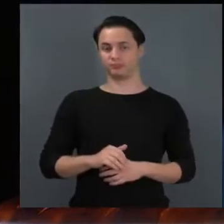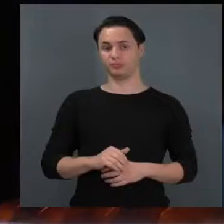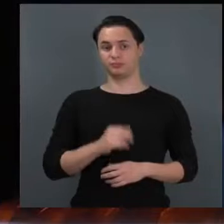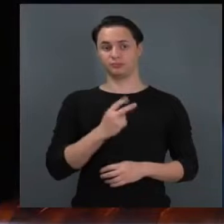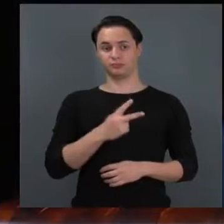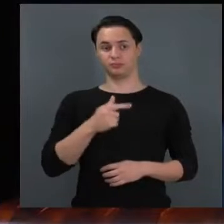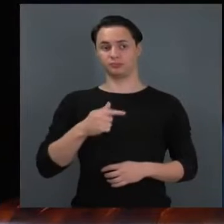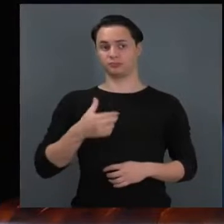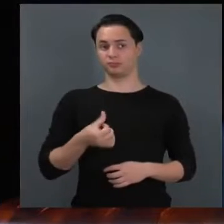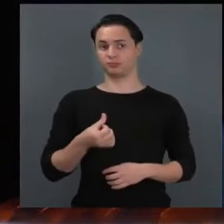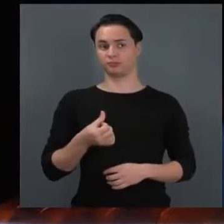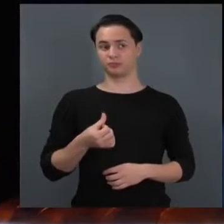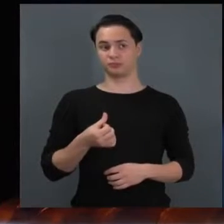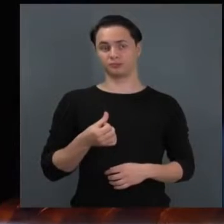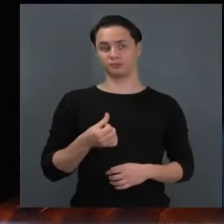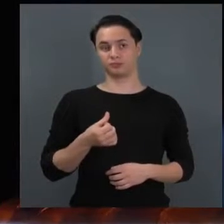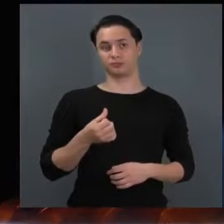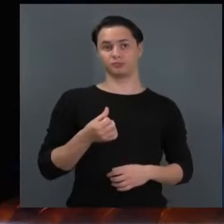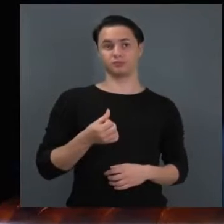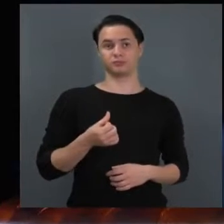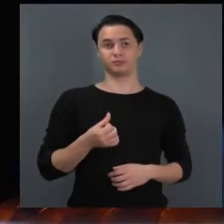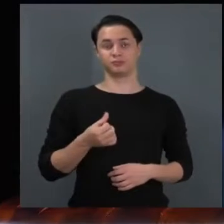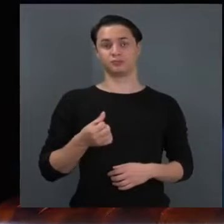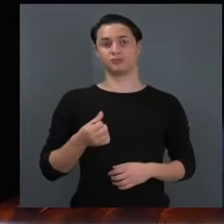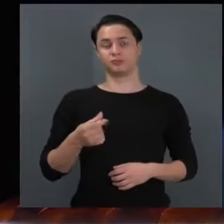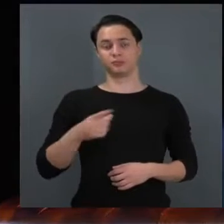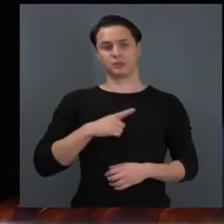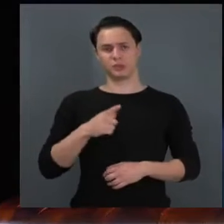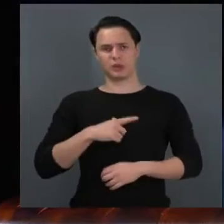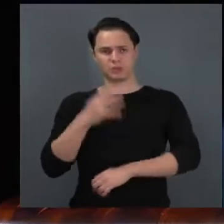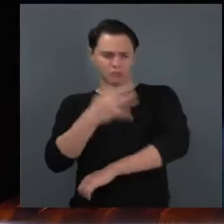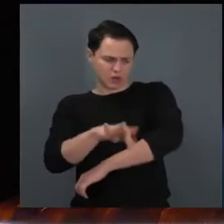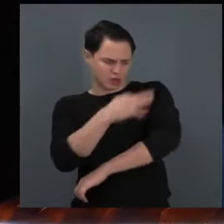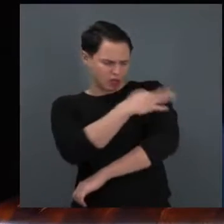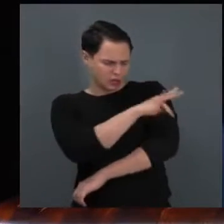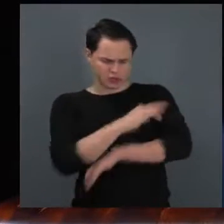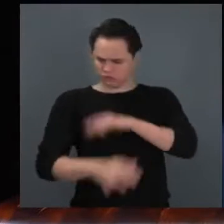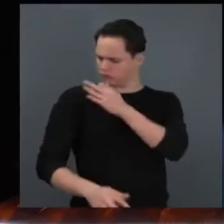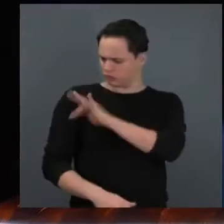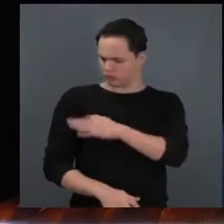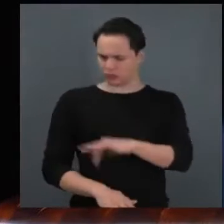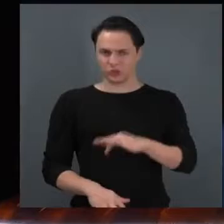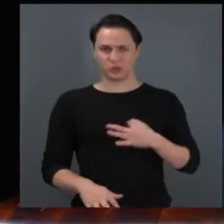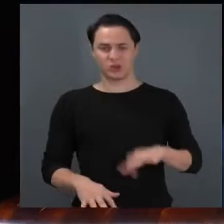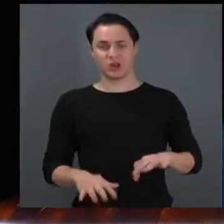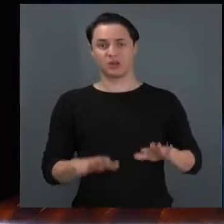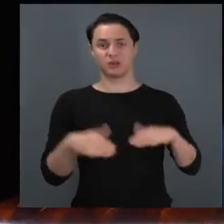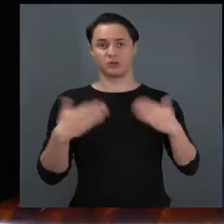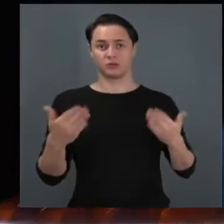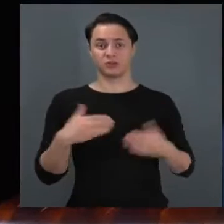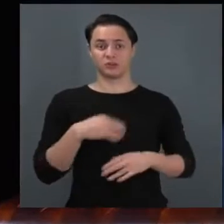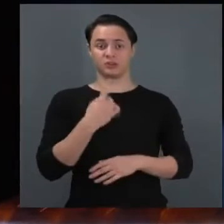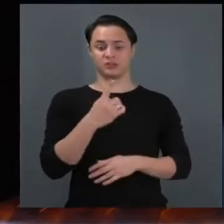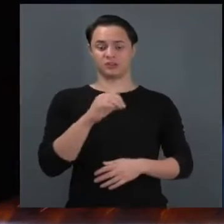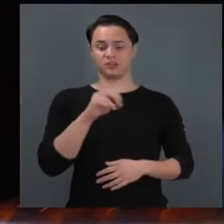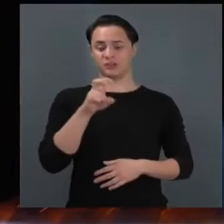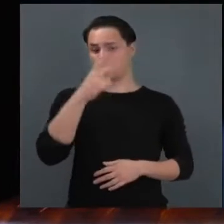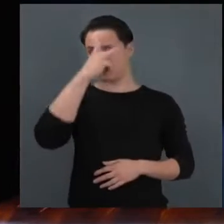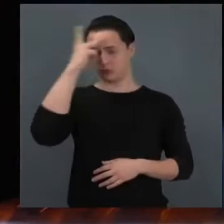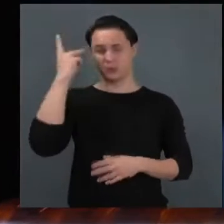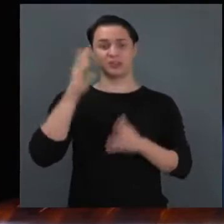276 que apareceram com escoriações, feridos, né? 105